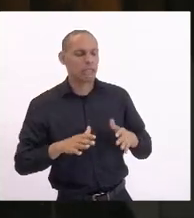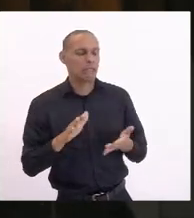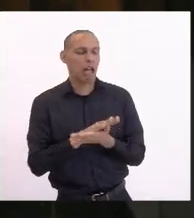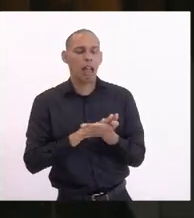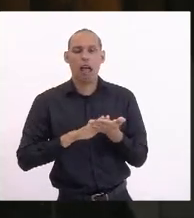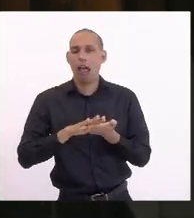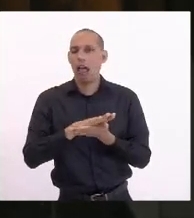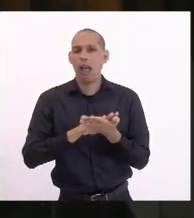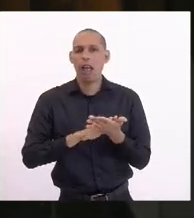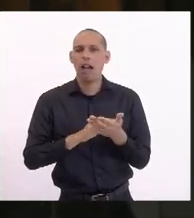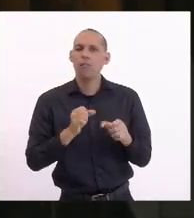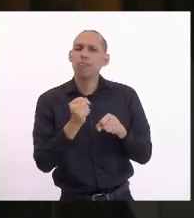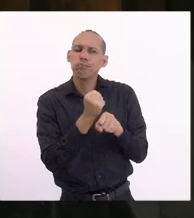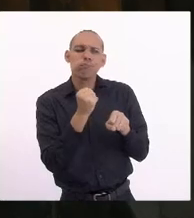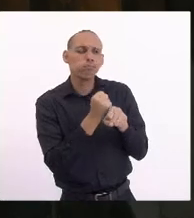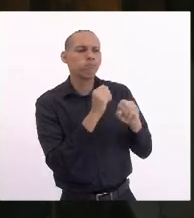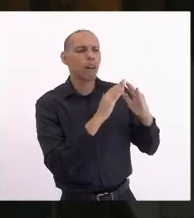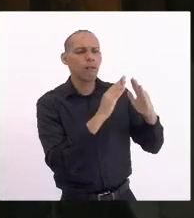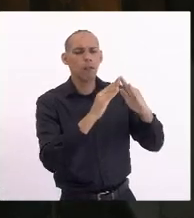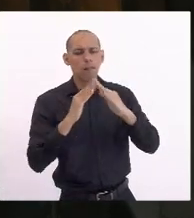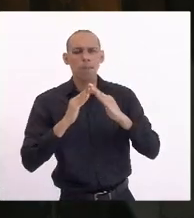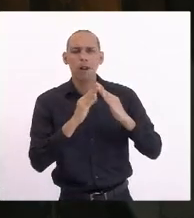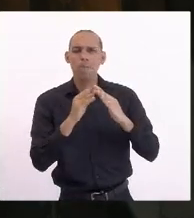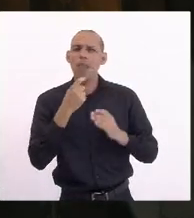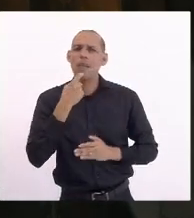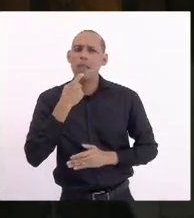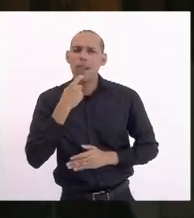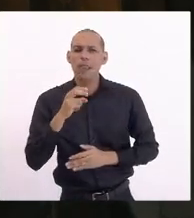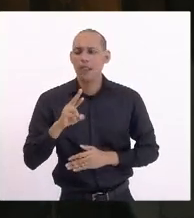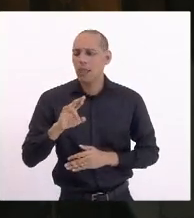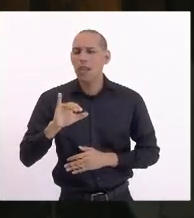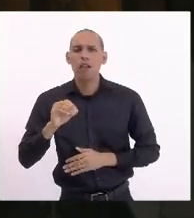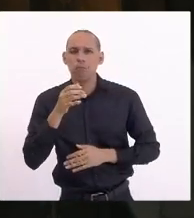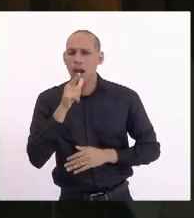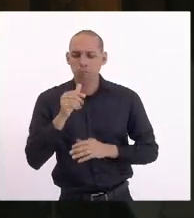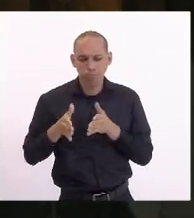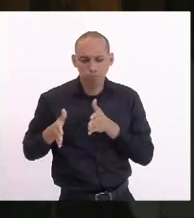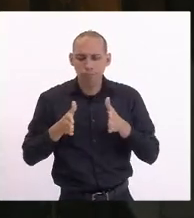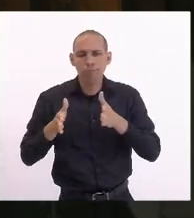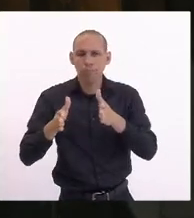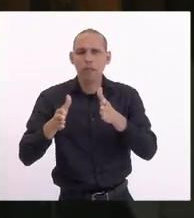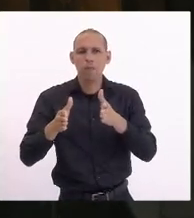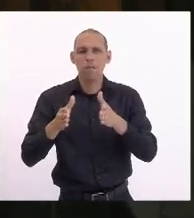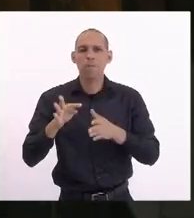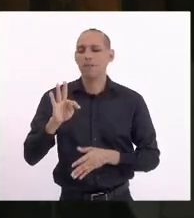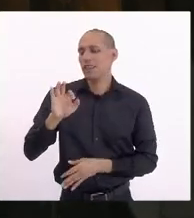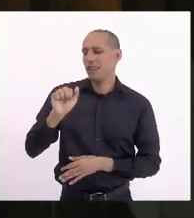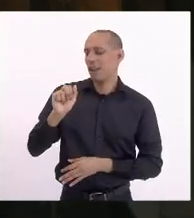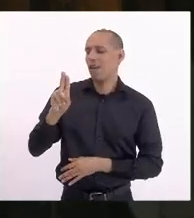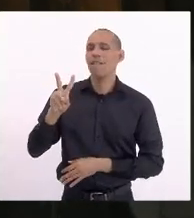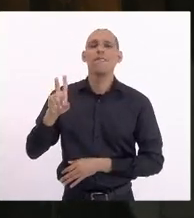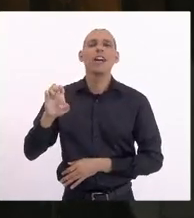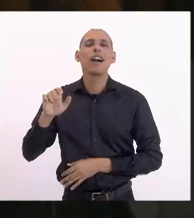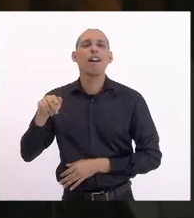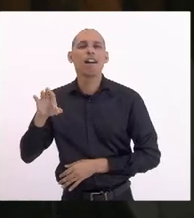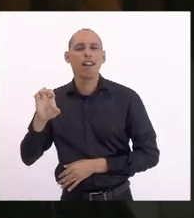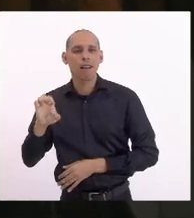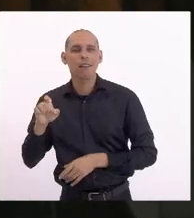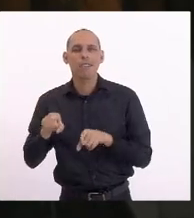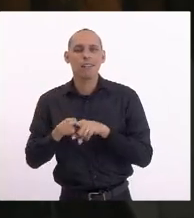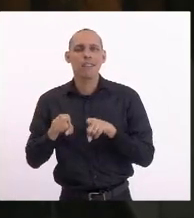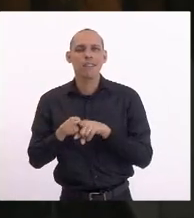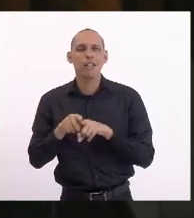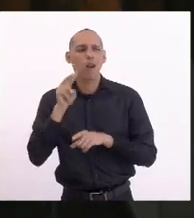rio, se constrói nos talvegues. Talveg, deputado Luciano, só conhece bem. Você